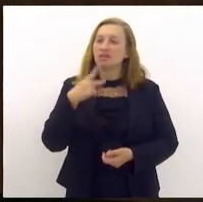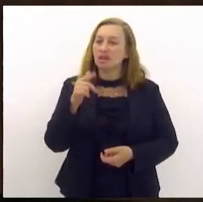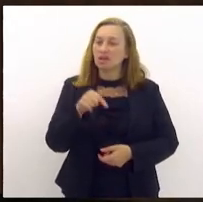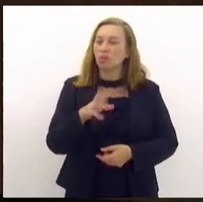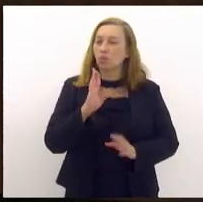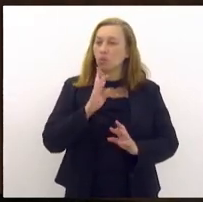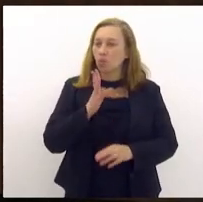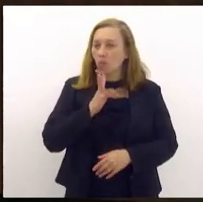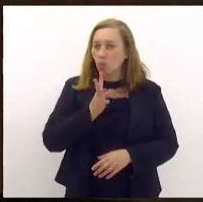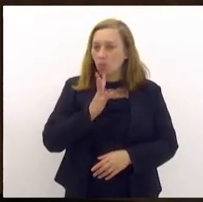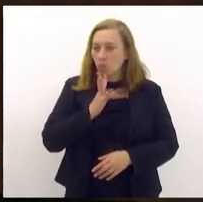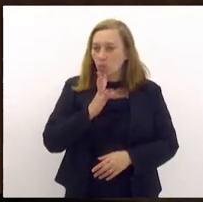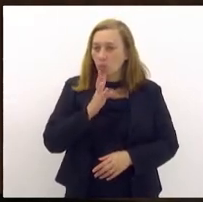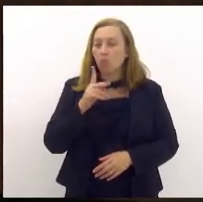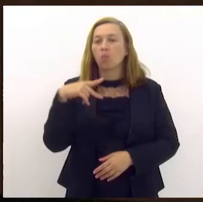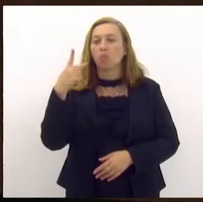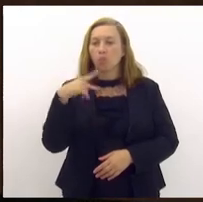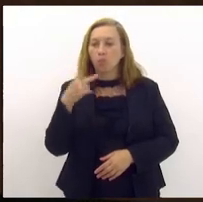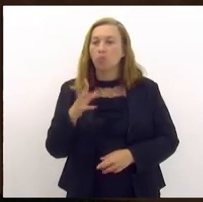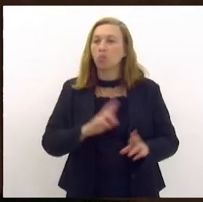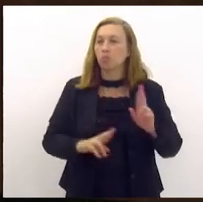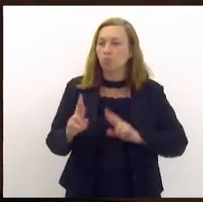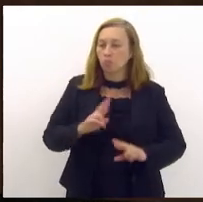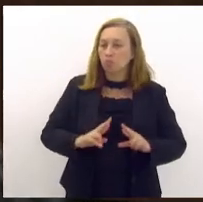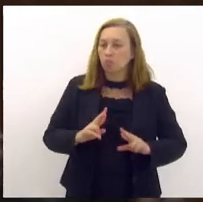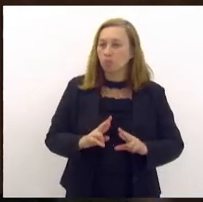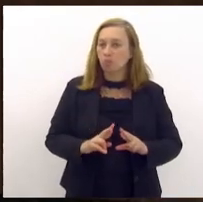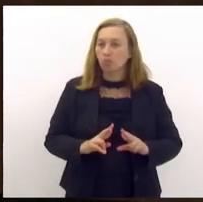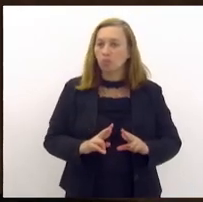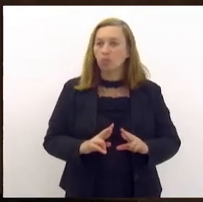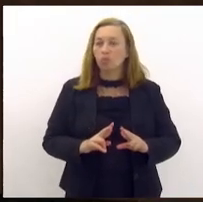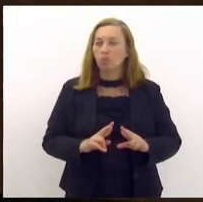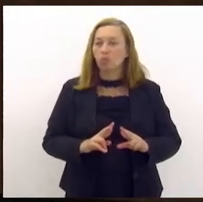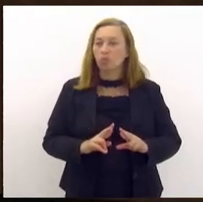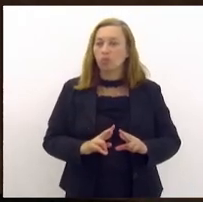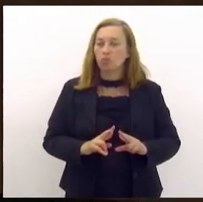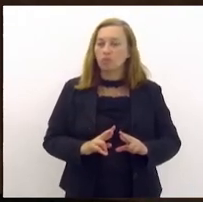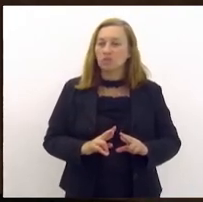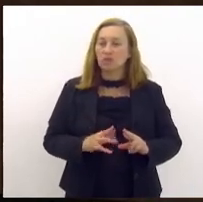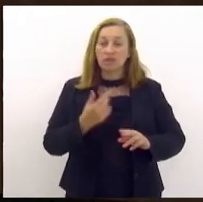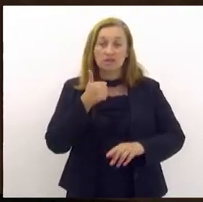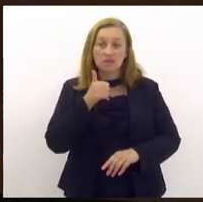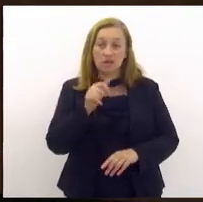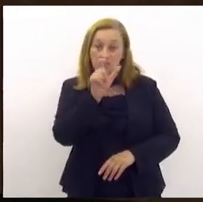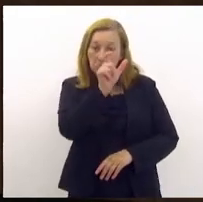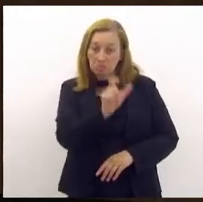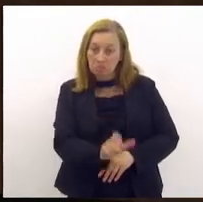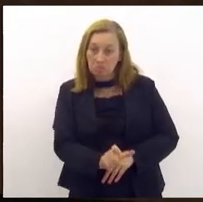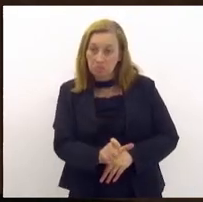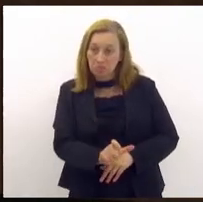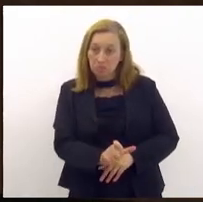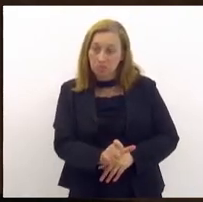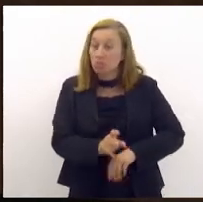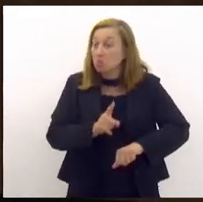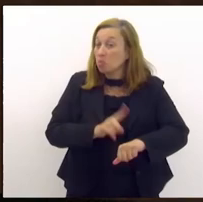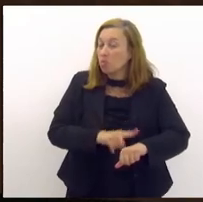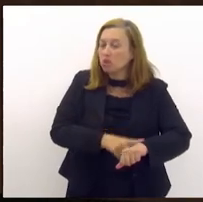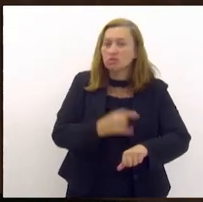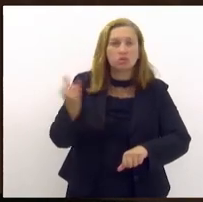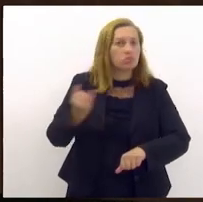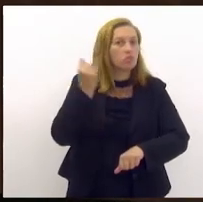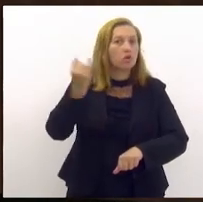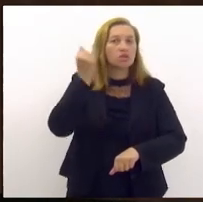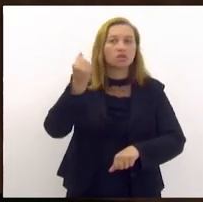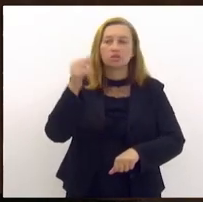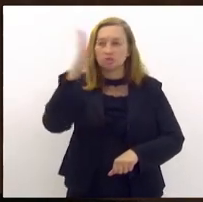o reconhecimento do Parlamento Fluminense em relação à contribuição grandiosíssima dessa cartunista para um momento muito importante